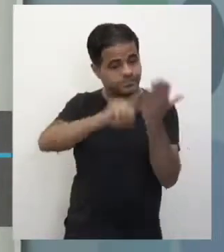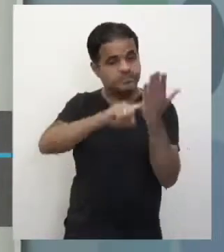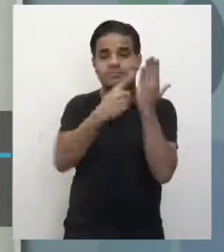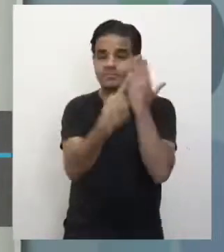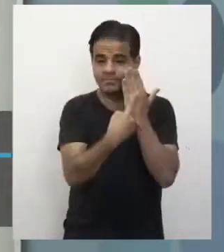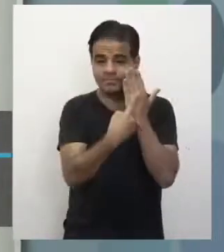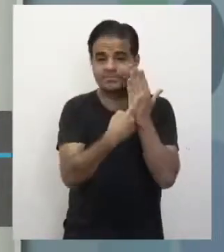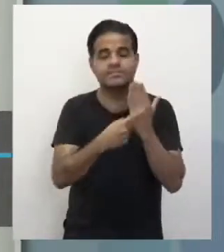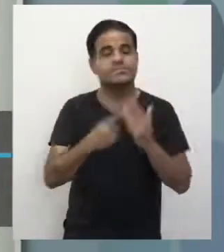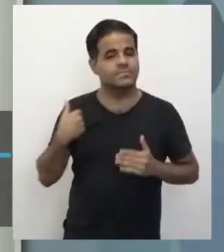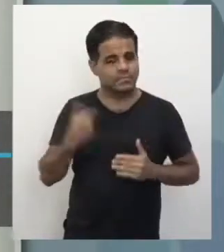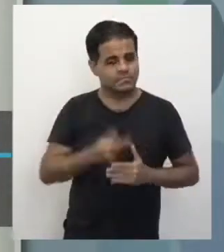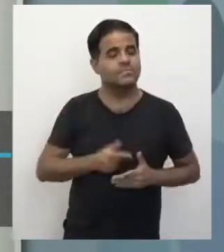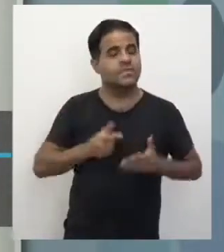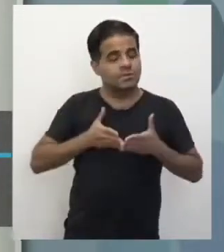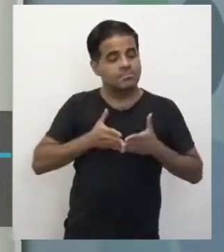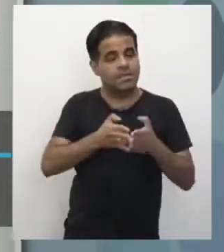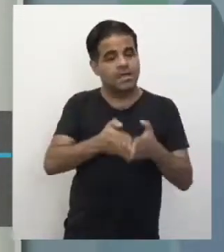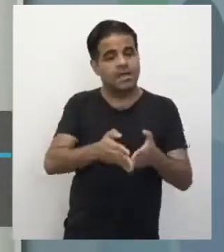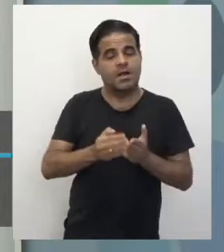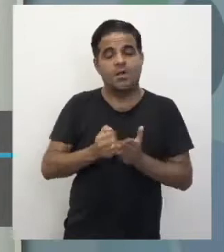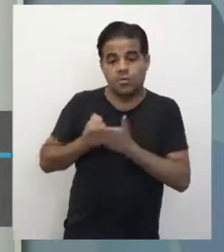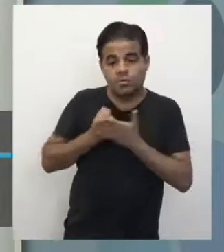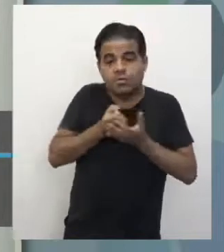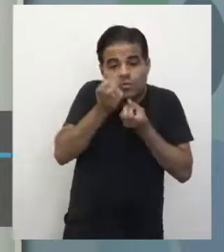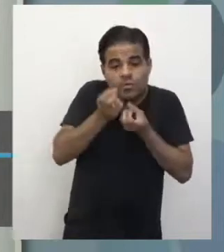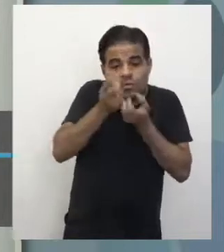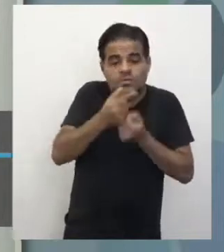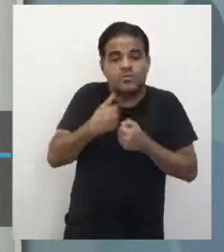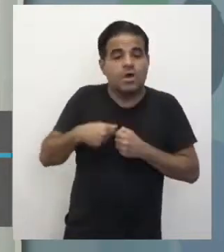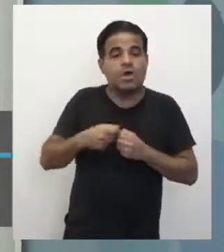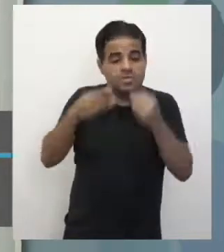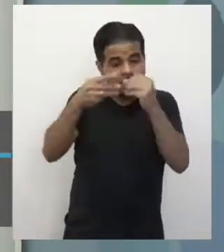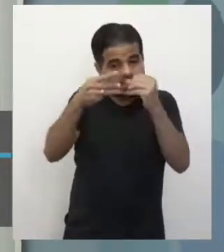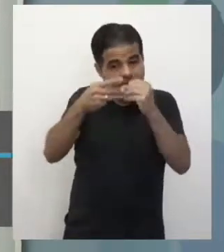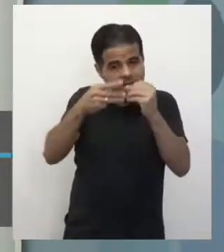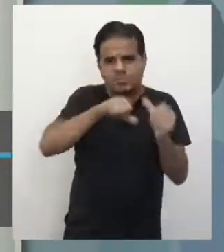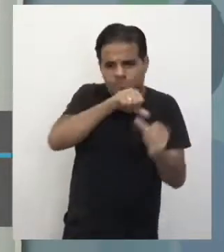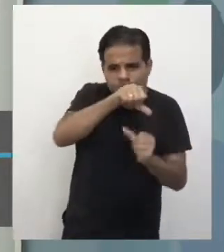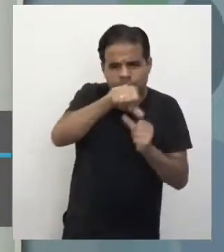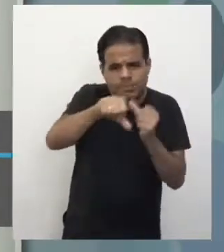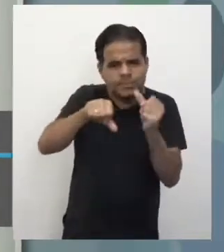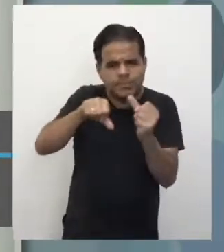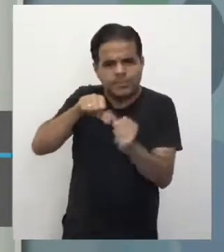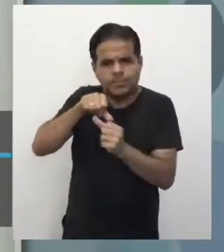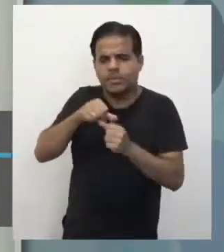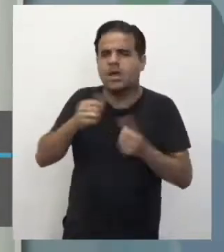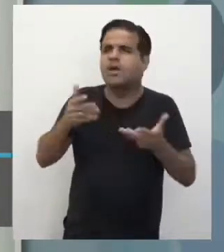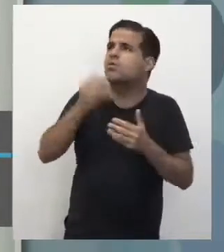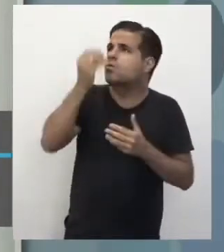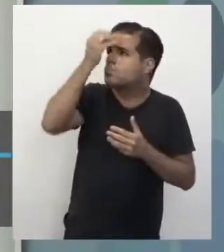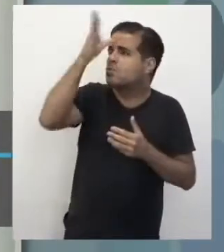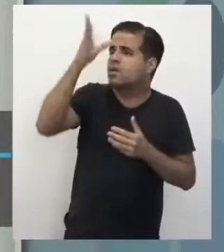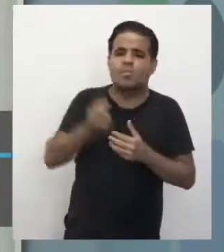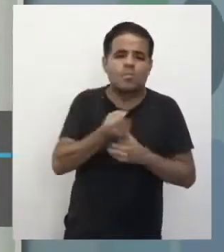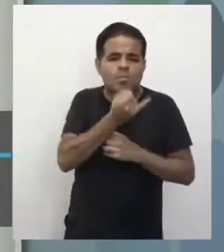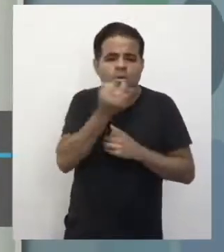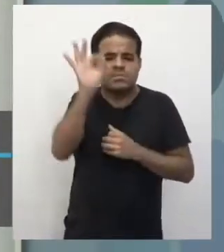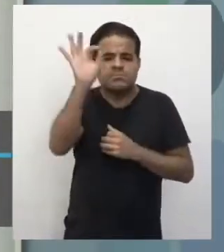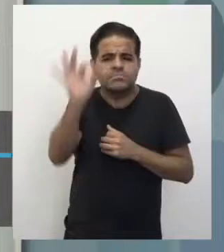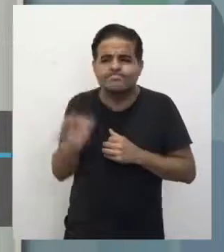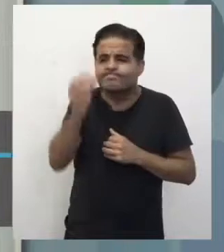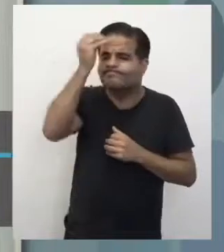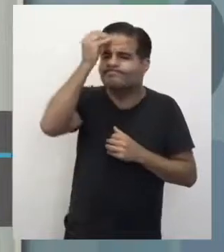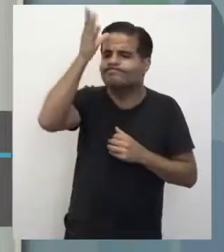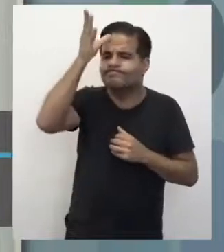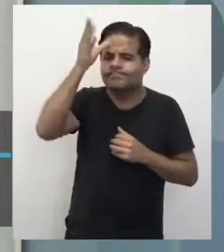Do ponto de vista físico, eu acabei de trazer para vocês a informação de que as nossas células, o tempo inteiro, gente, agora eu não lembro a porcentagem direitinho,